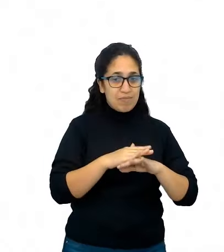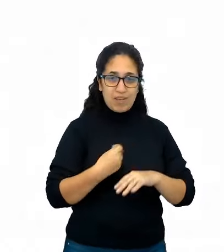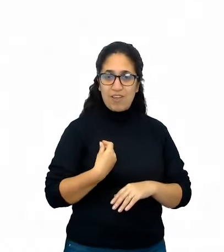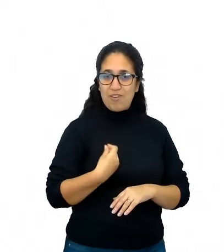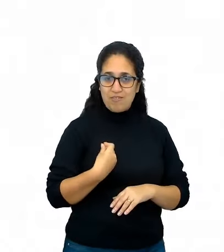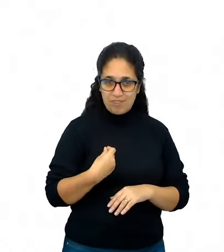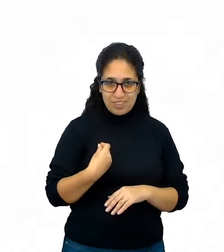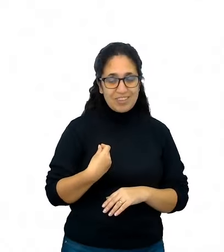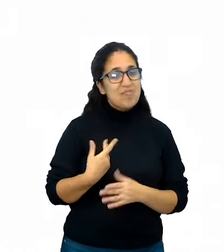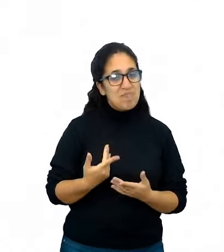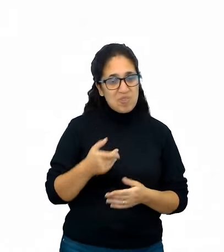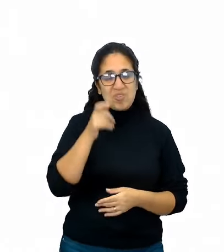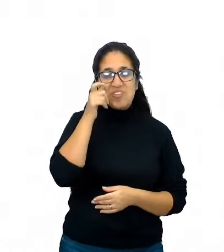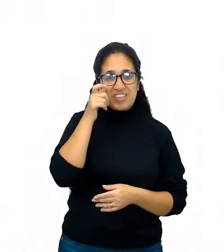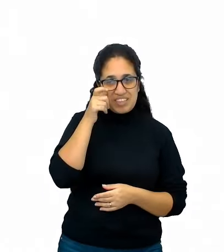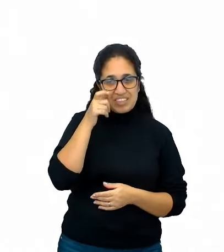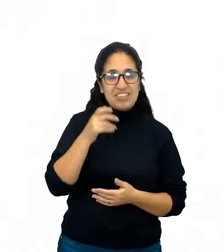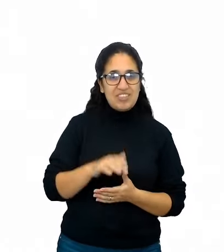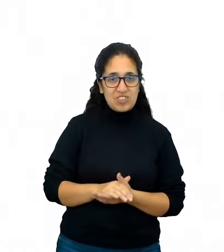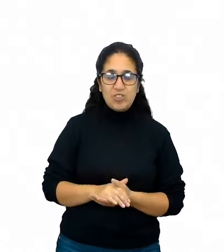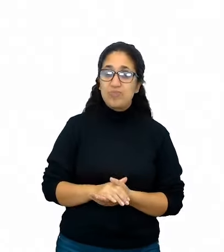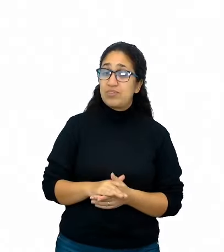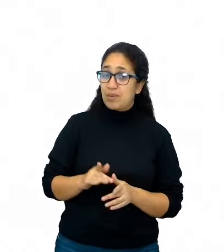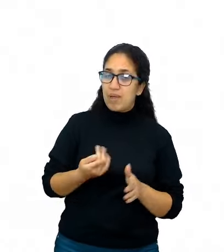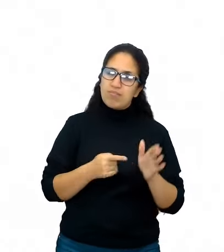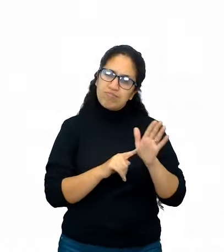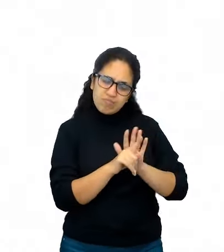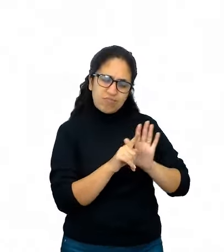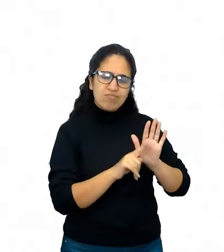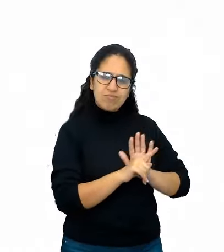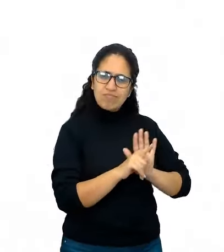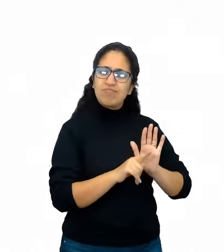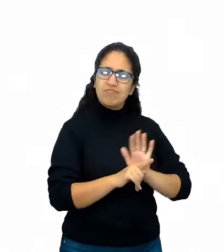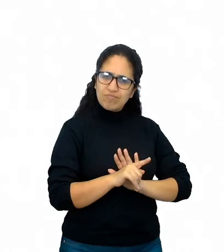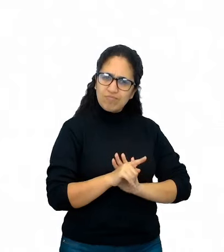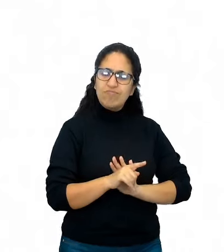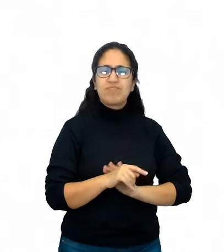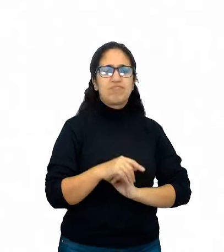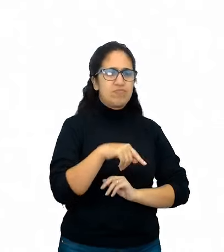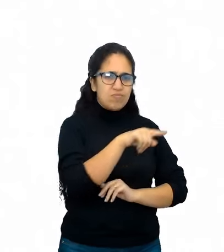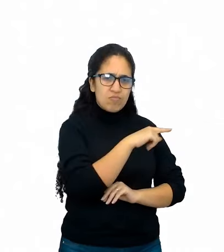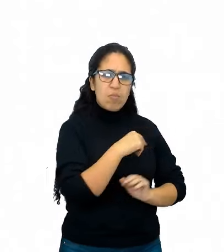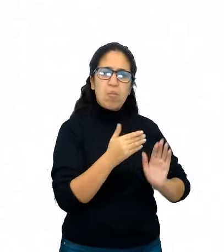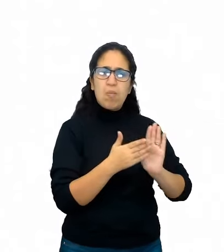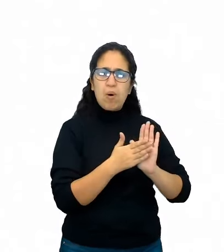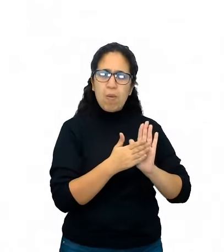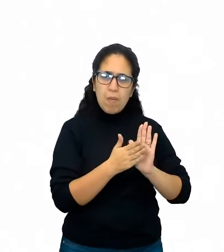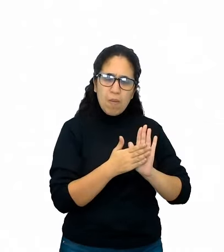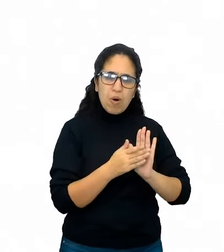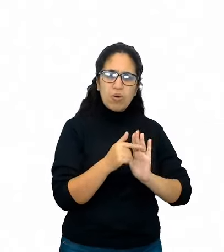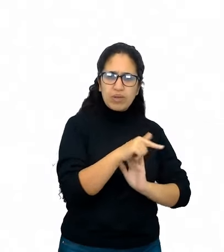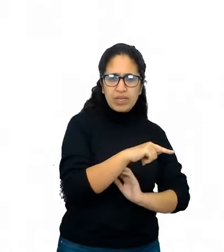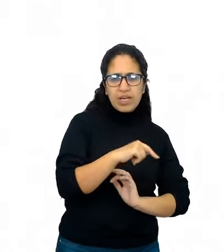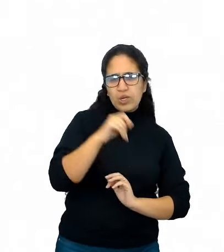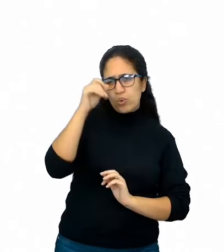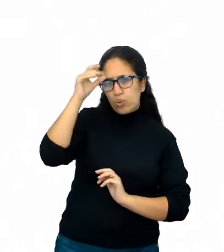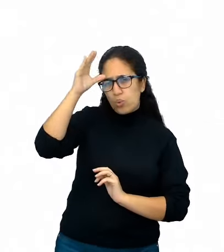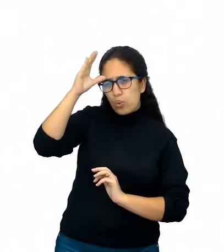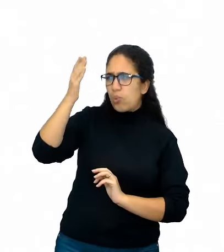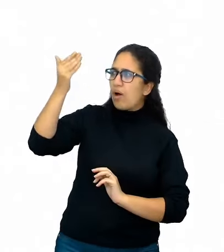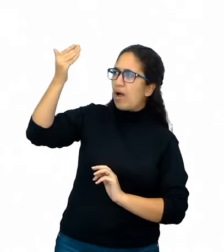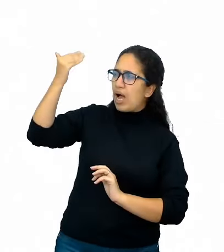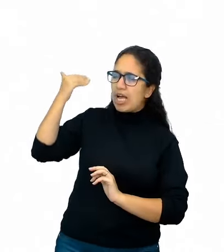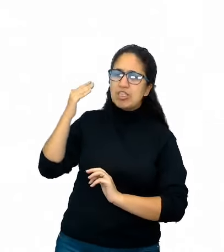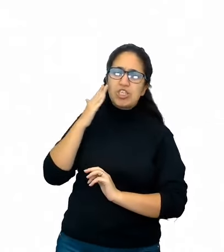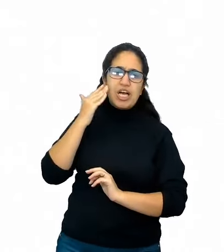debate bastante interessante. E por meio de questionamentos, assim, propomos que acione os conhecimentos prévios